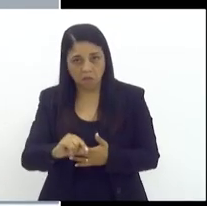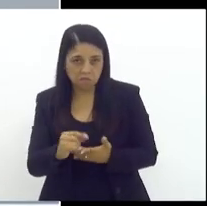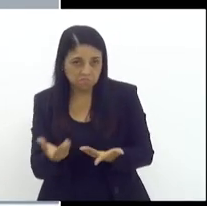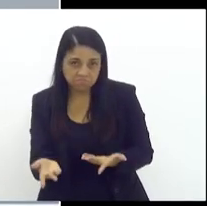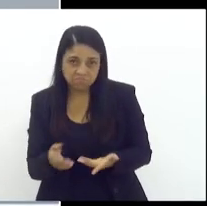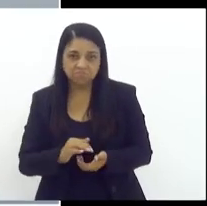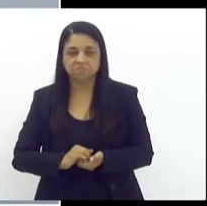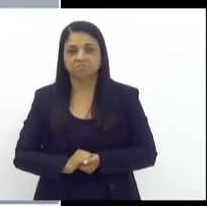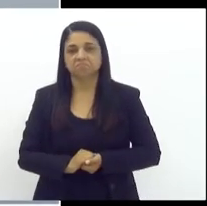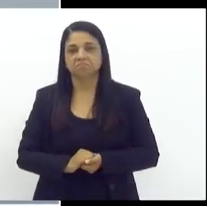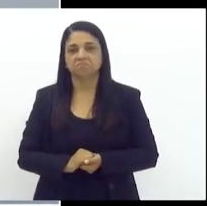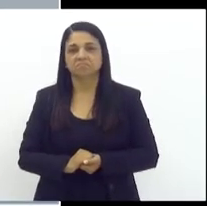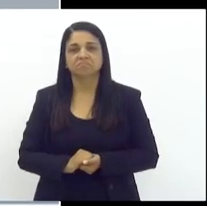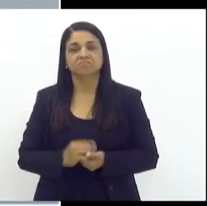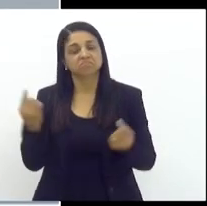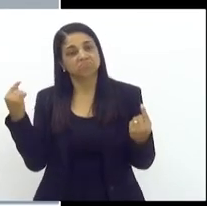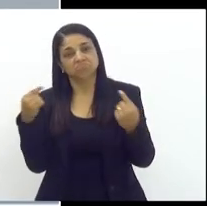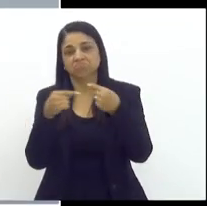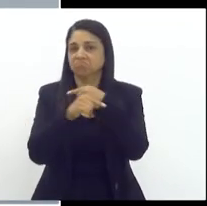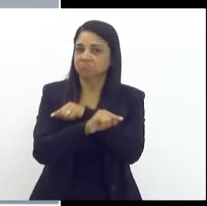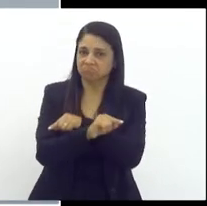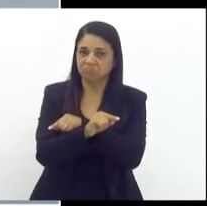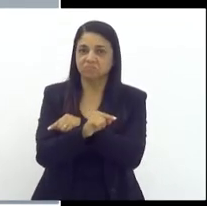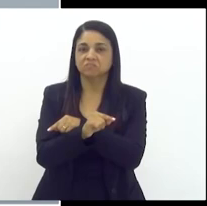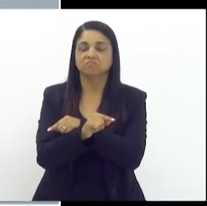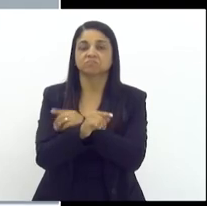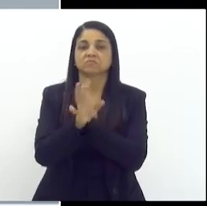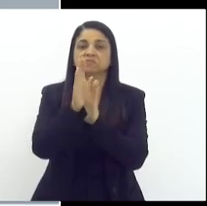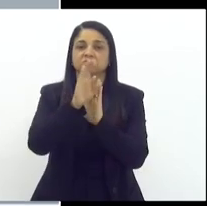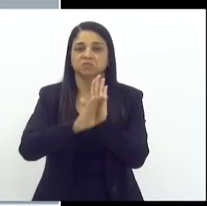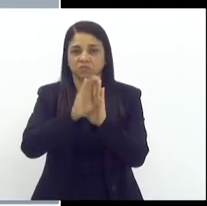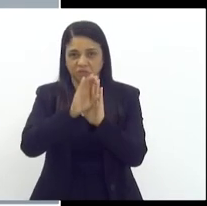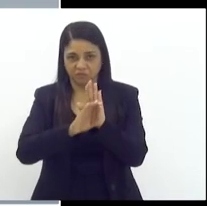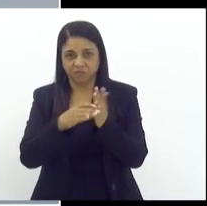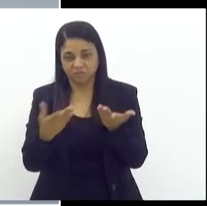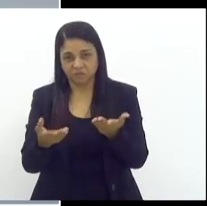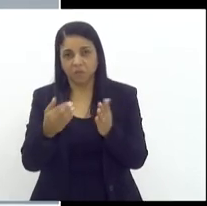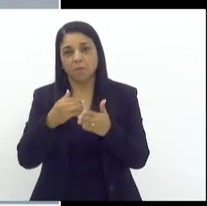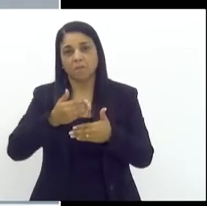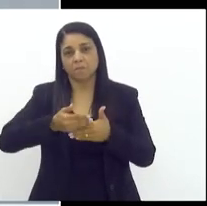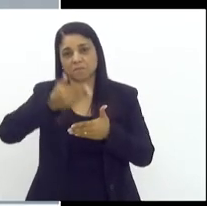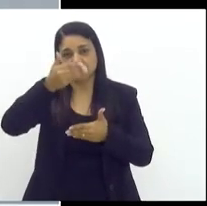Então são contradições entre os próprios princípios próximo